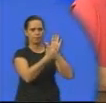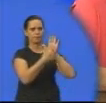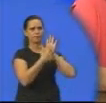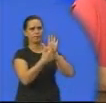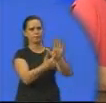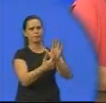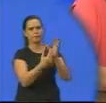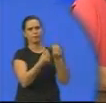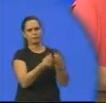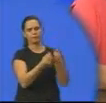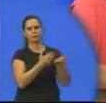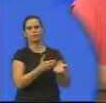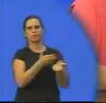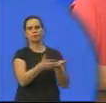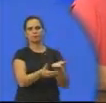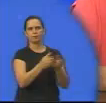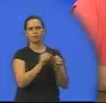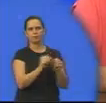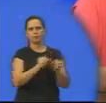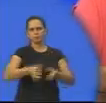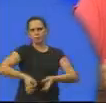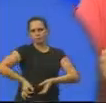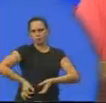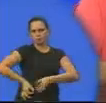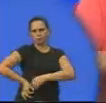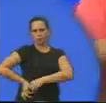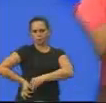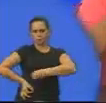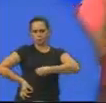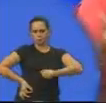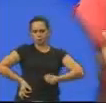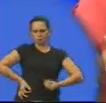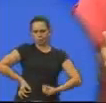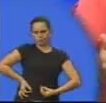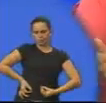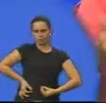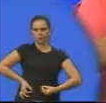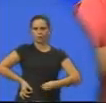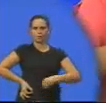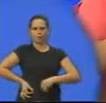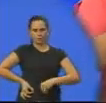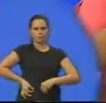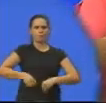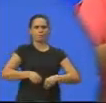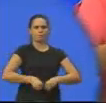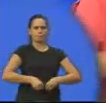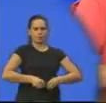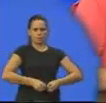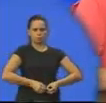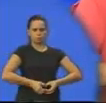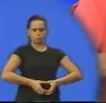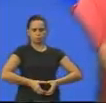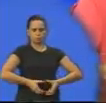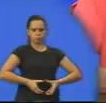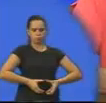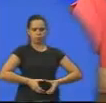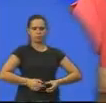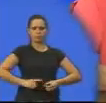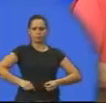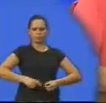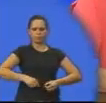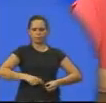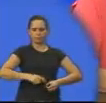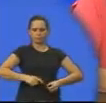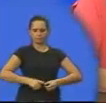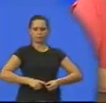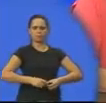o momento em que o óvulo sai do ovário e é fecundado pelo